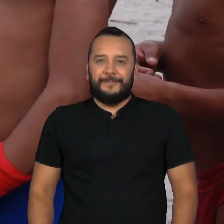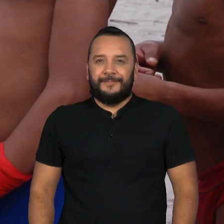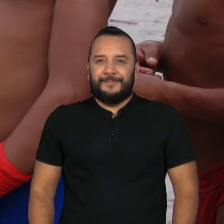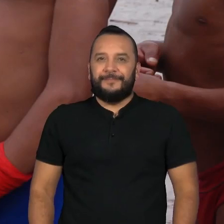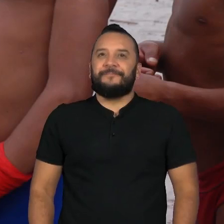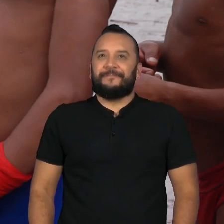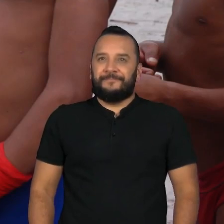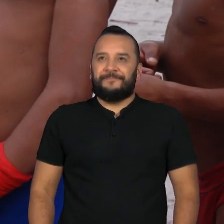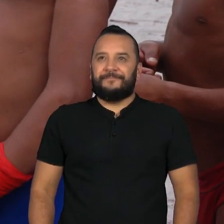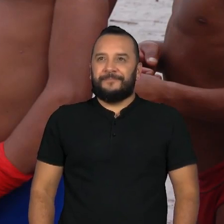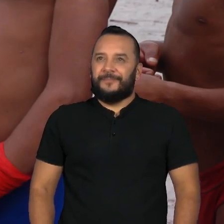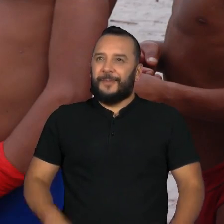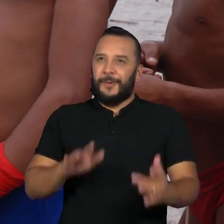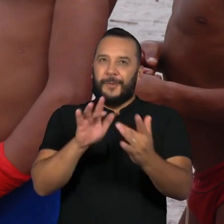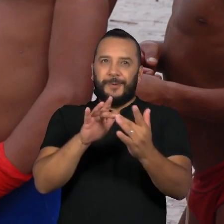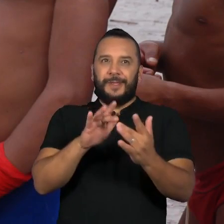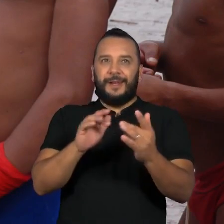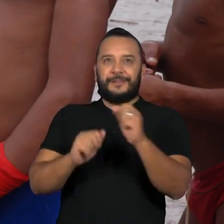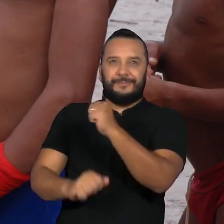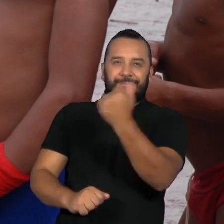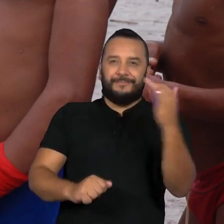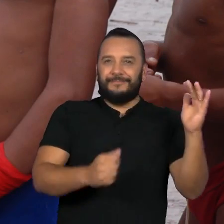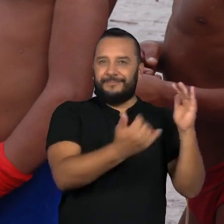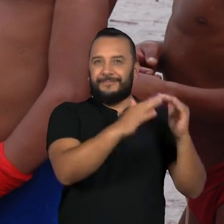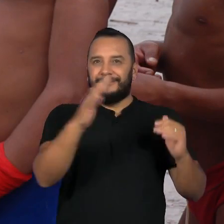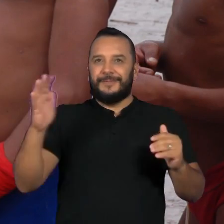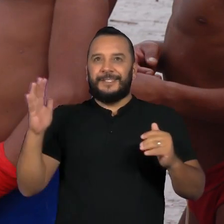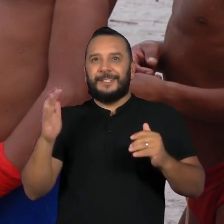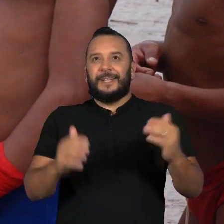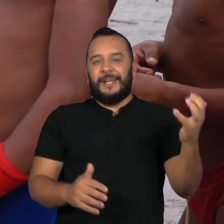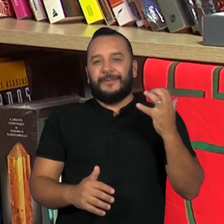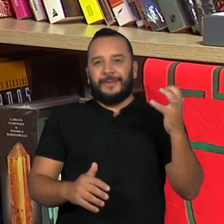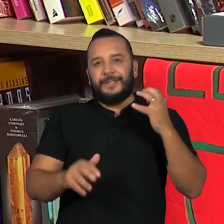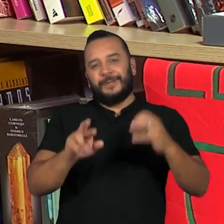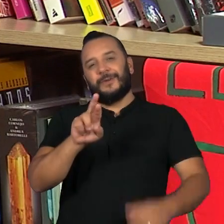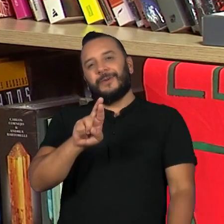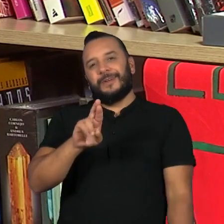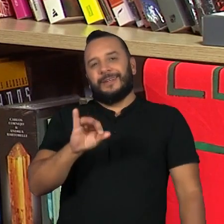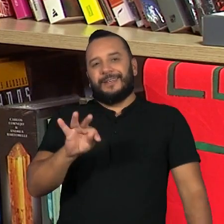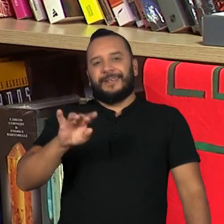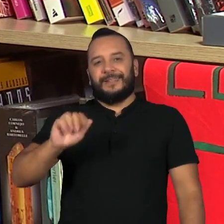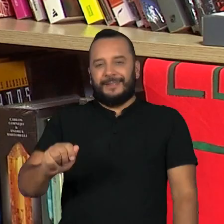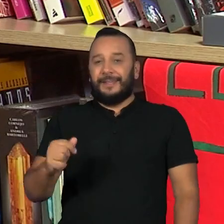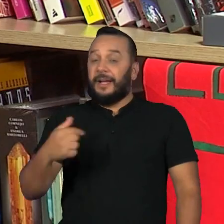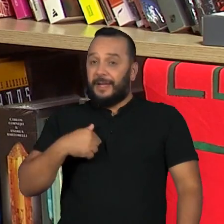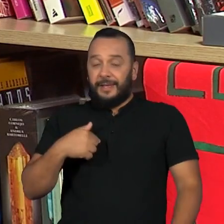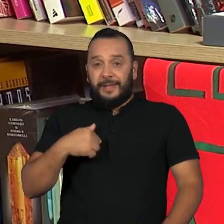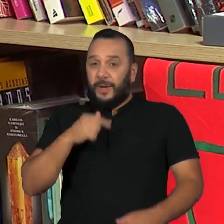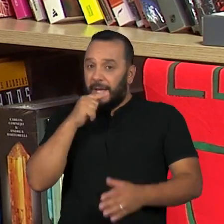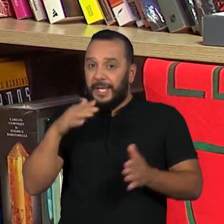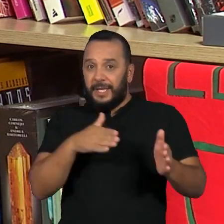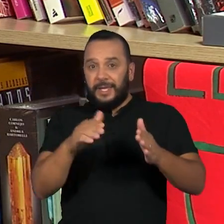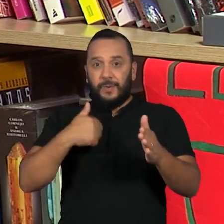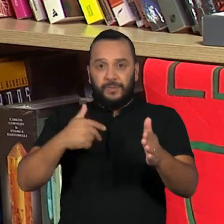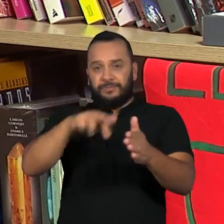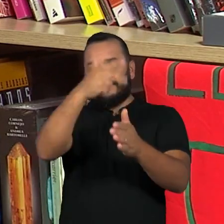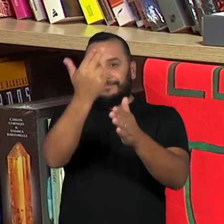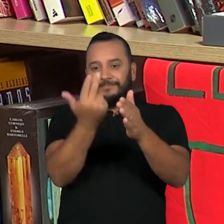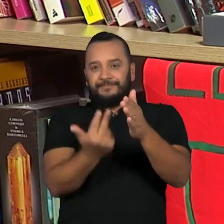O contato com a natureza moldou o coração de Rita. O banho de rio, por exemplo, na aldeia, é uma